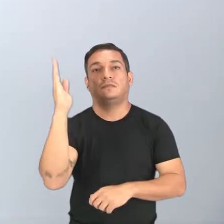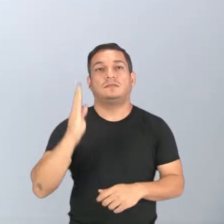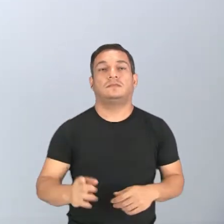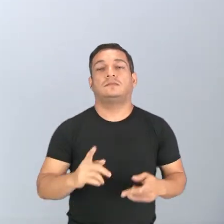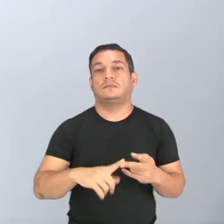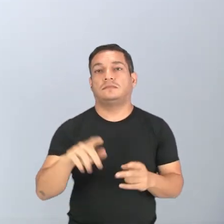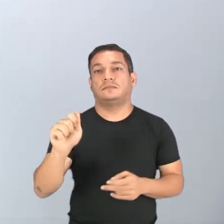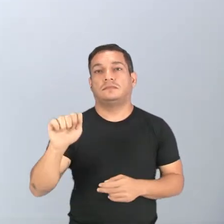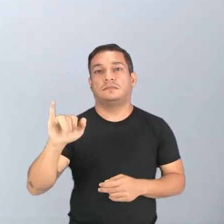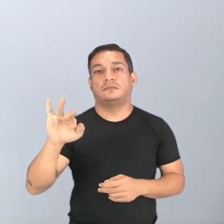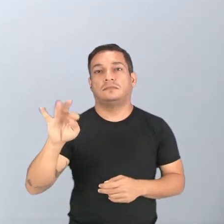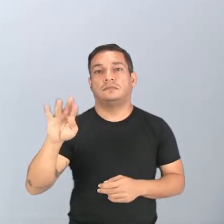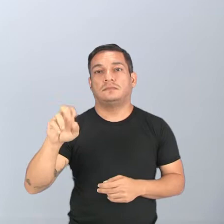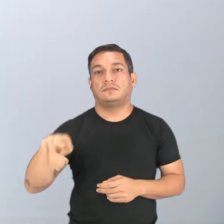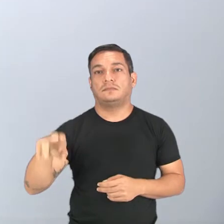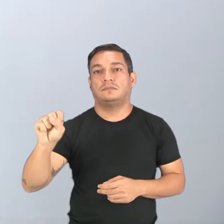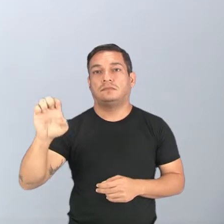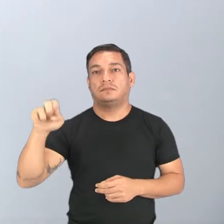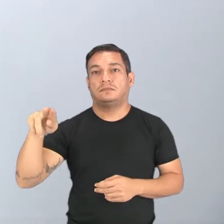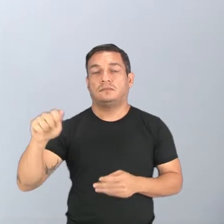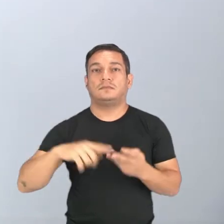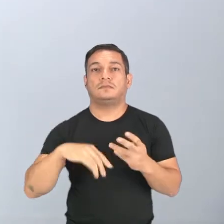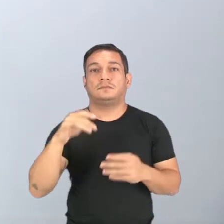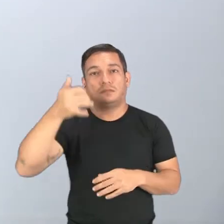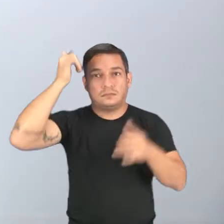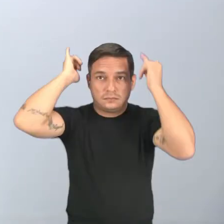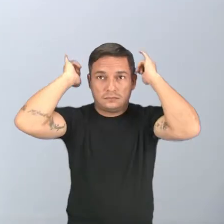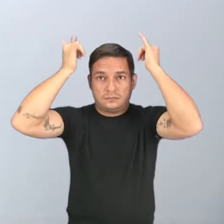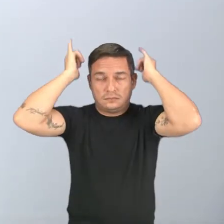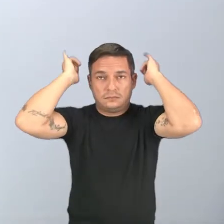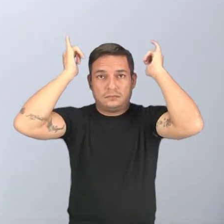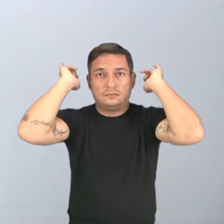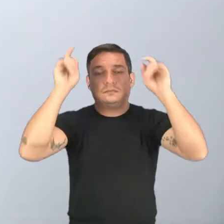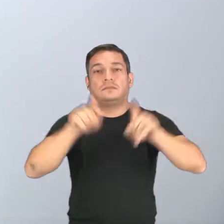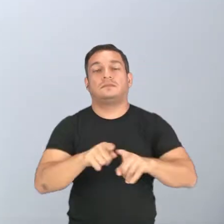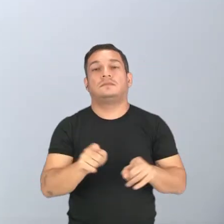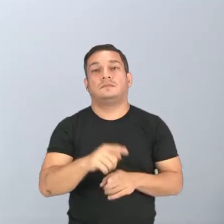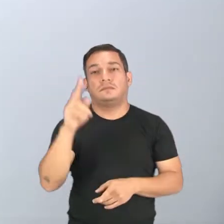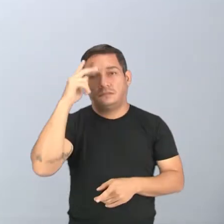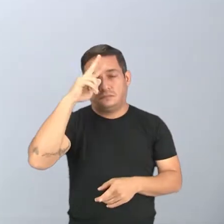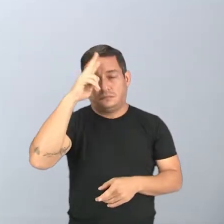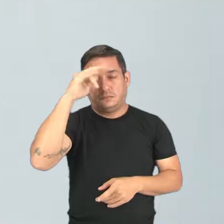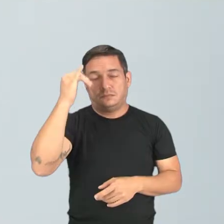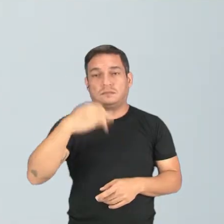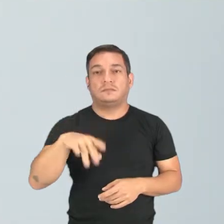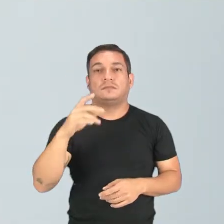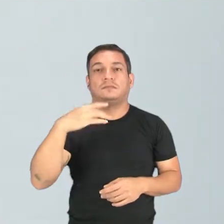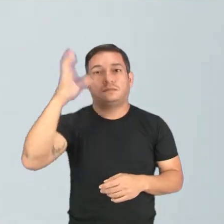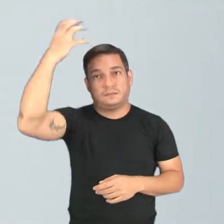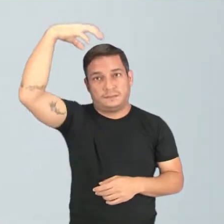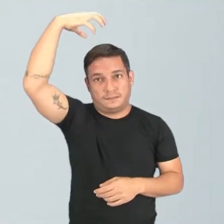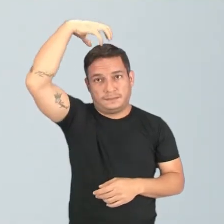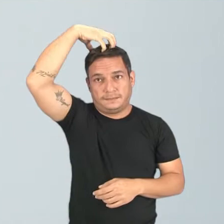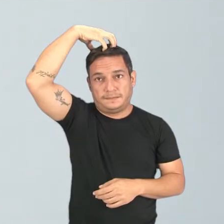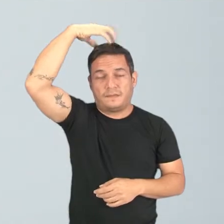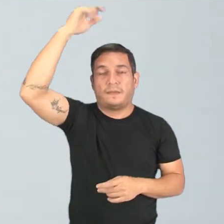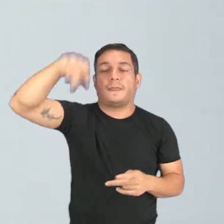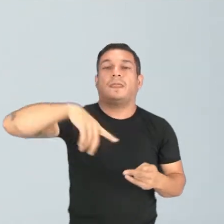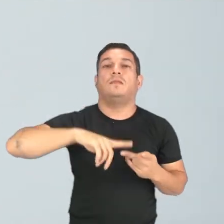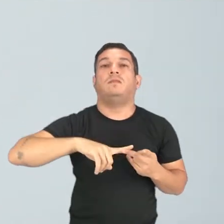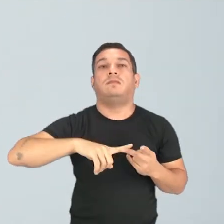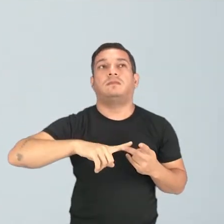Ayrton Senna, né, Neymar, mas também vamos lembrar dos ídolos da história, né, Dom Pedro